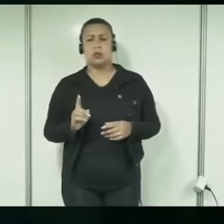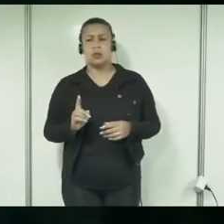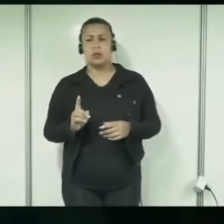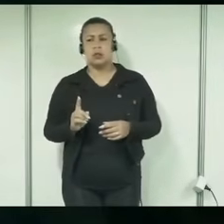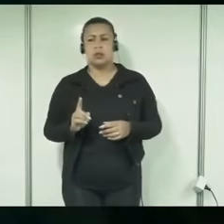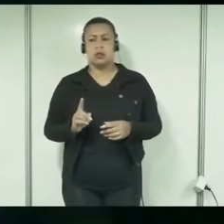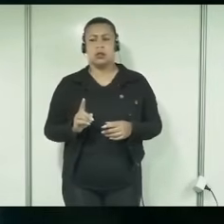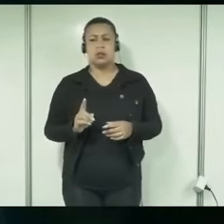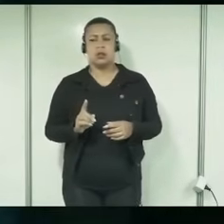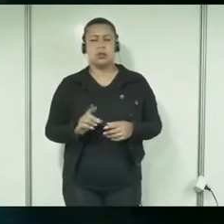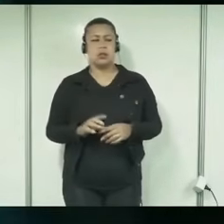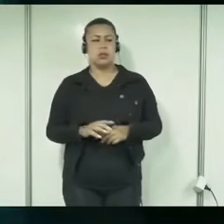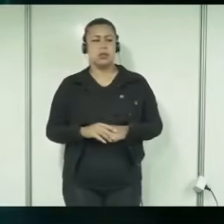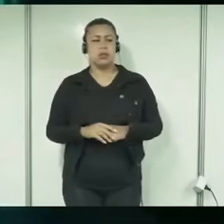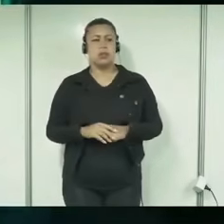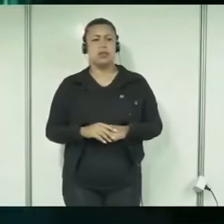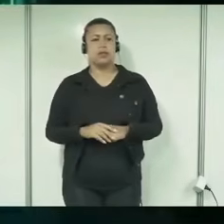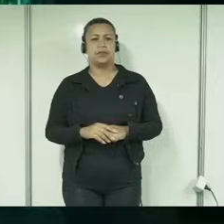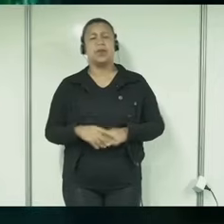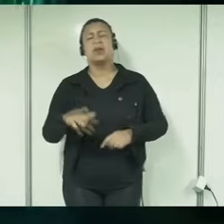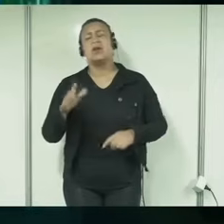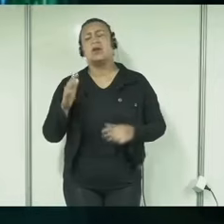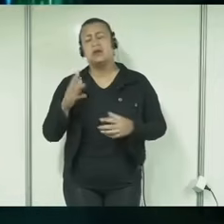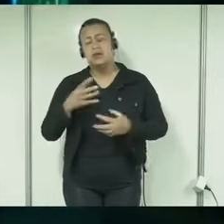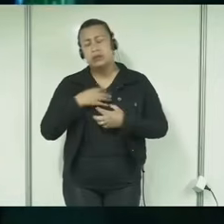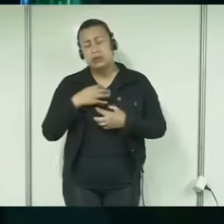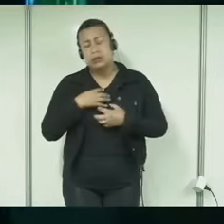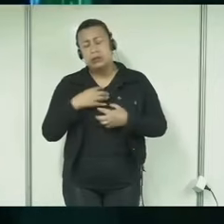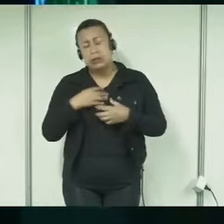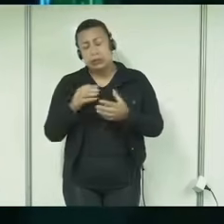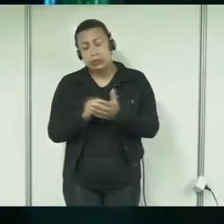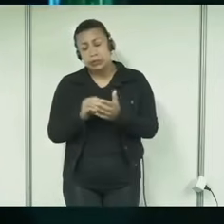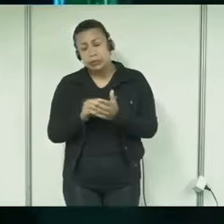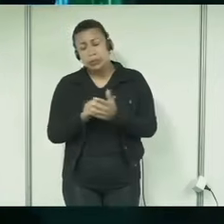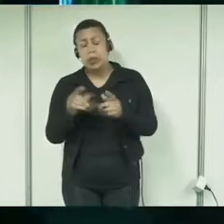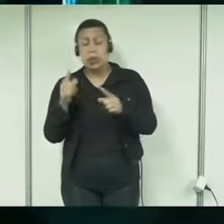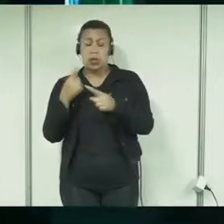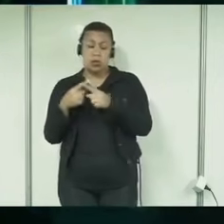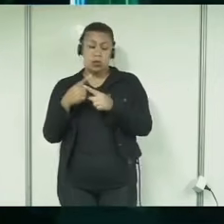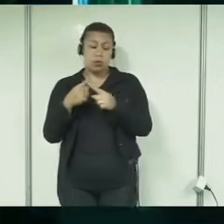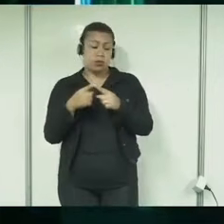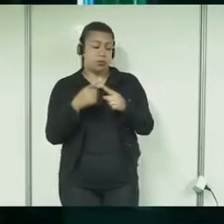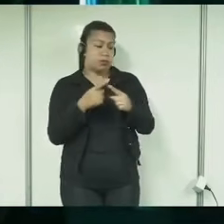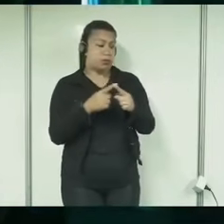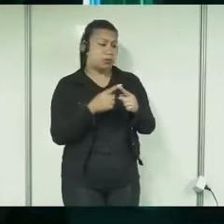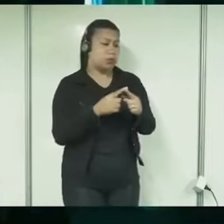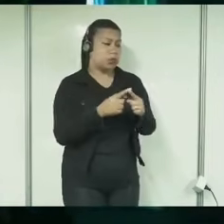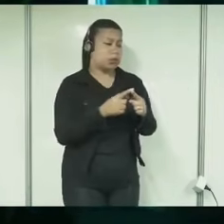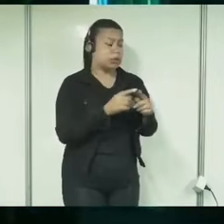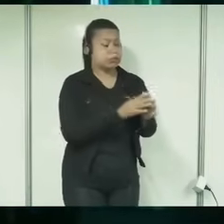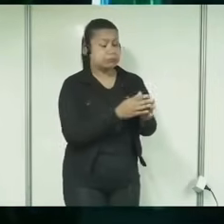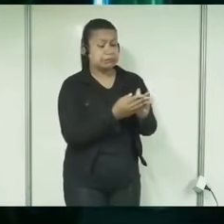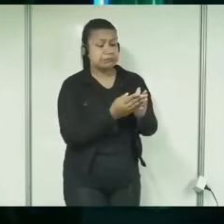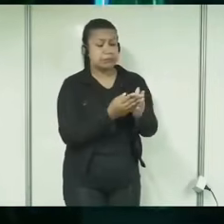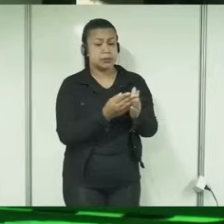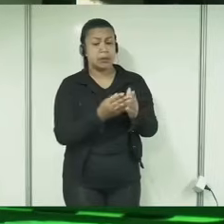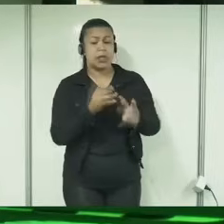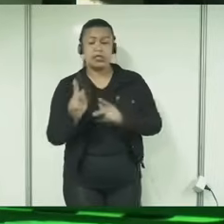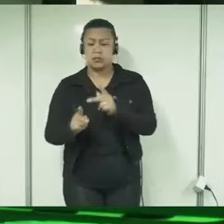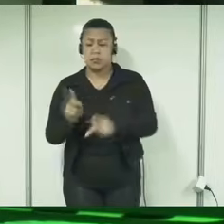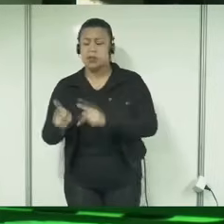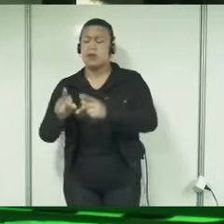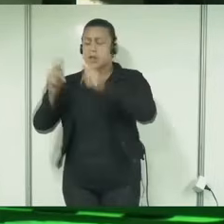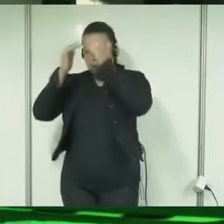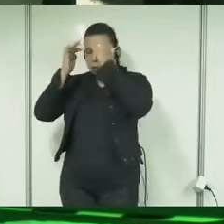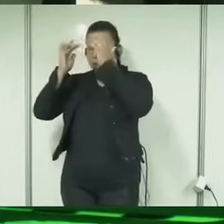deverá ser dolorida, porque os estudos dizem que é como entrar num sono. Mas o que dói é